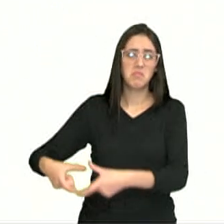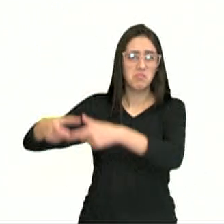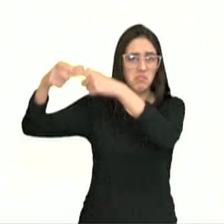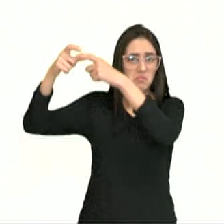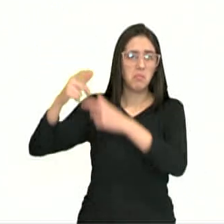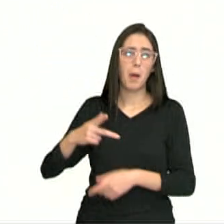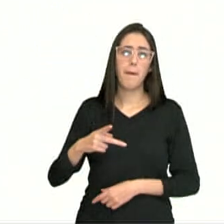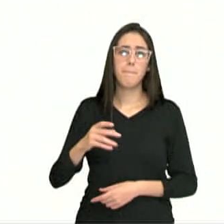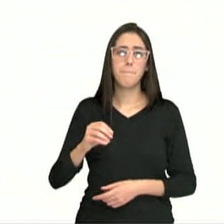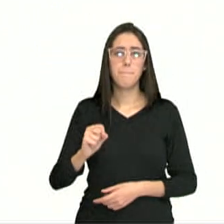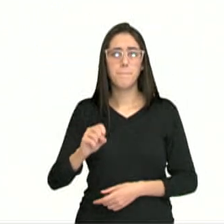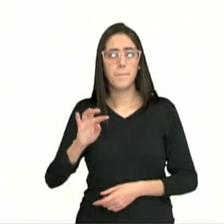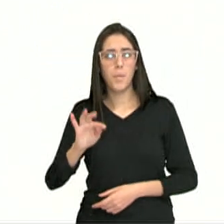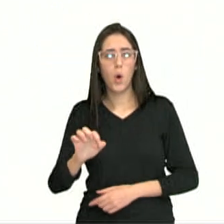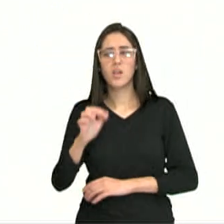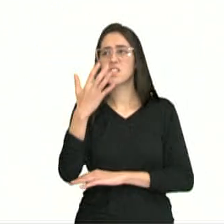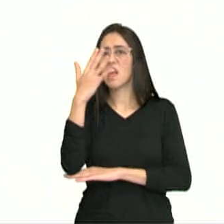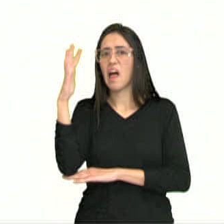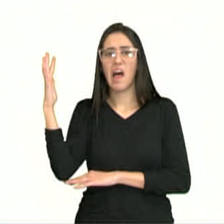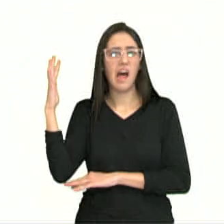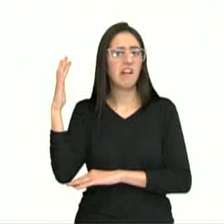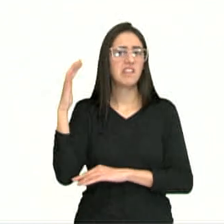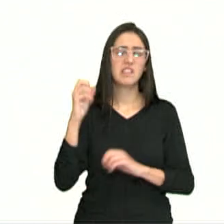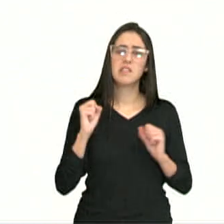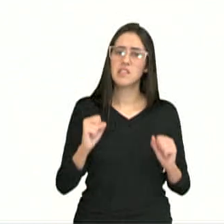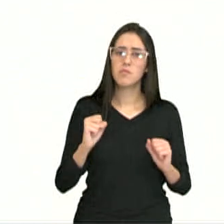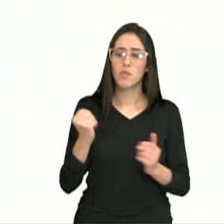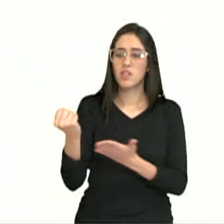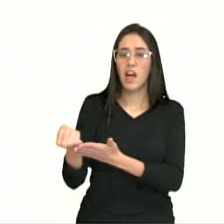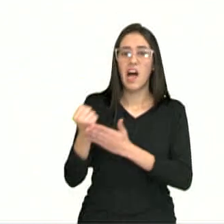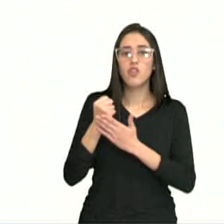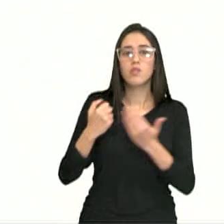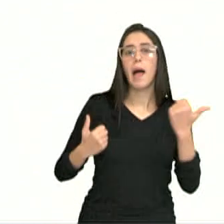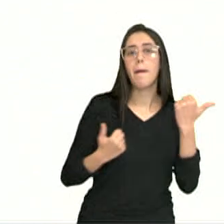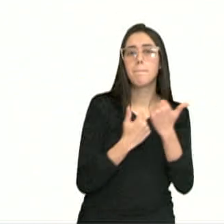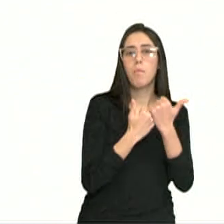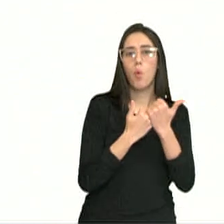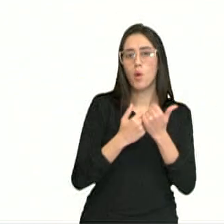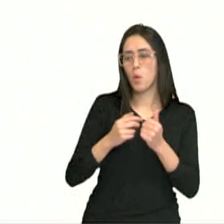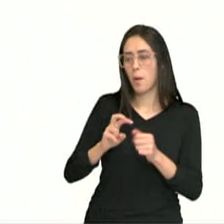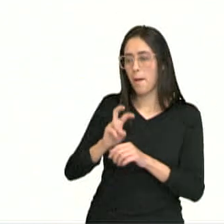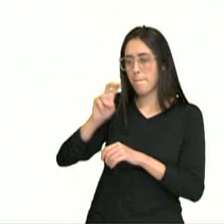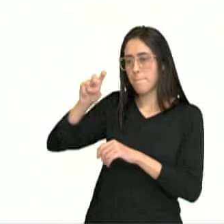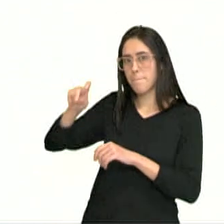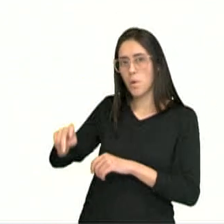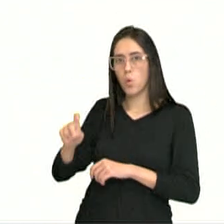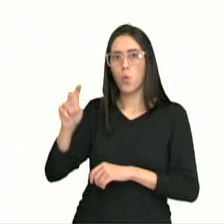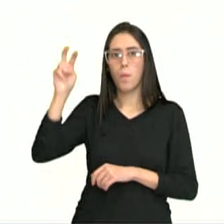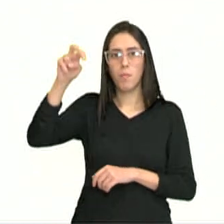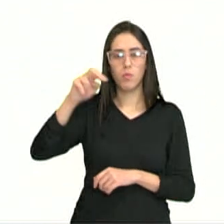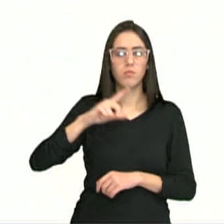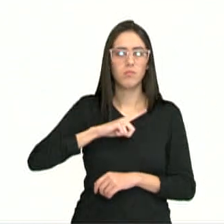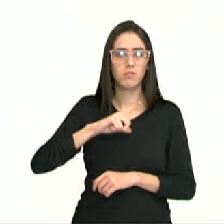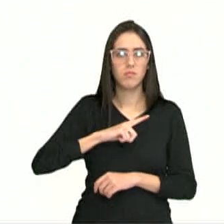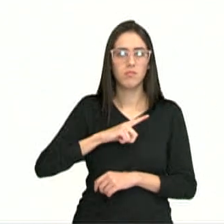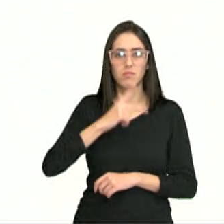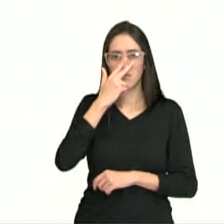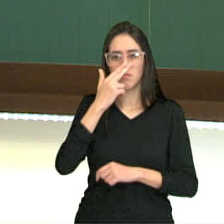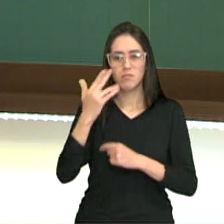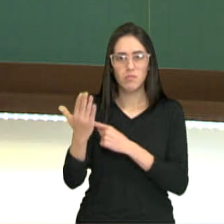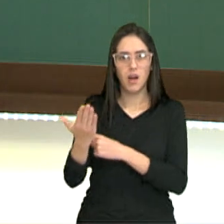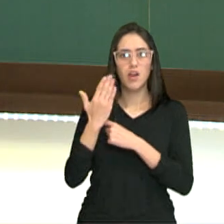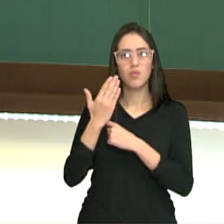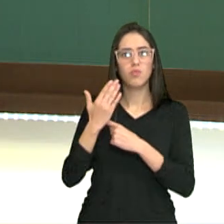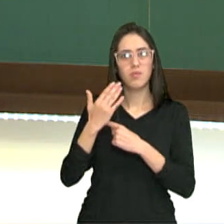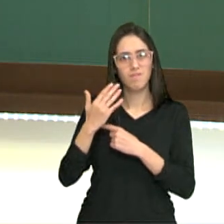lixeiras, árvores ou qualquer elemento que lhe dê apoio e o ajude a ganhar altura. Então, quando ele pega esse apoio na parede,